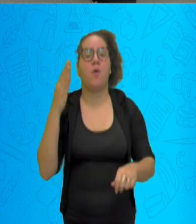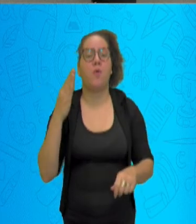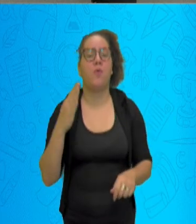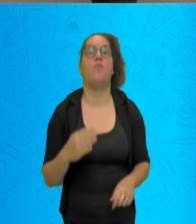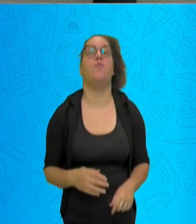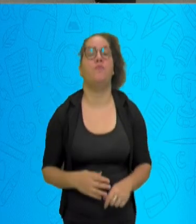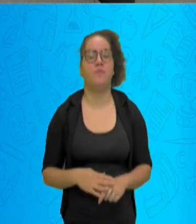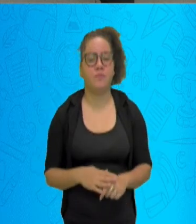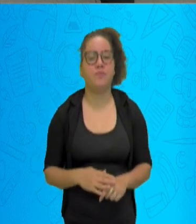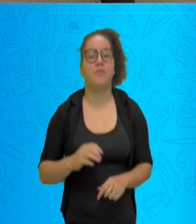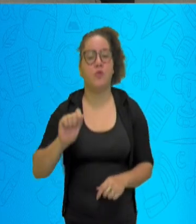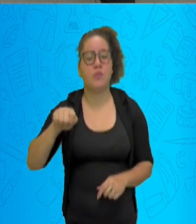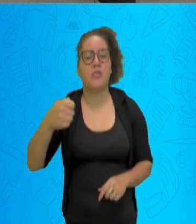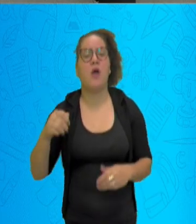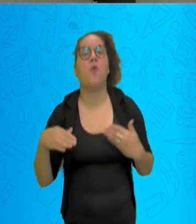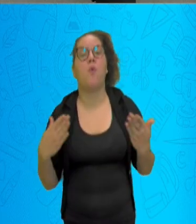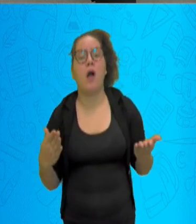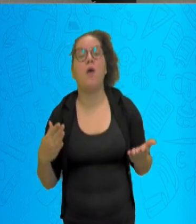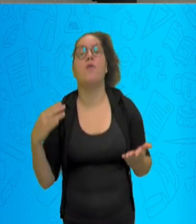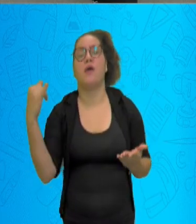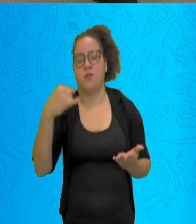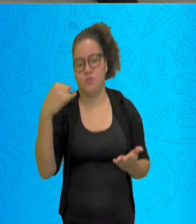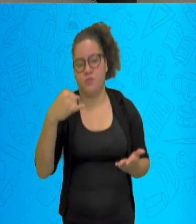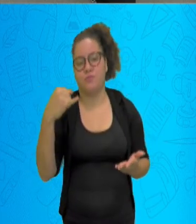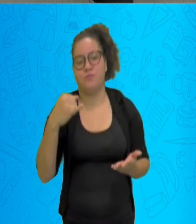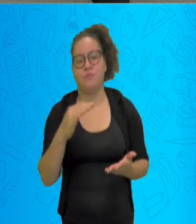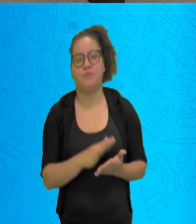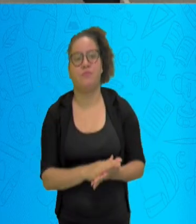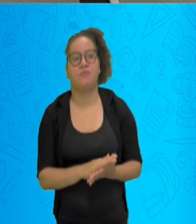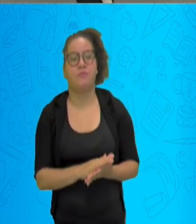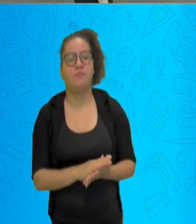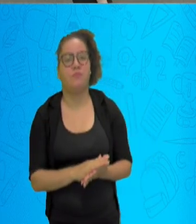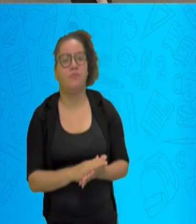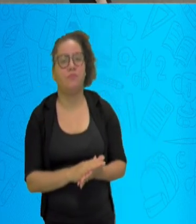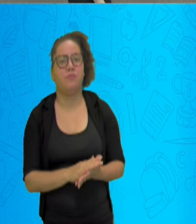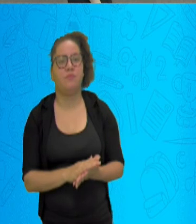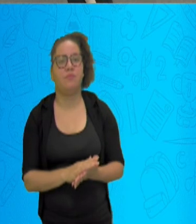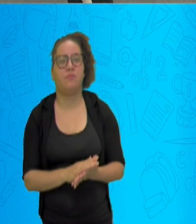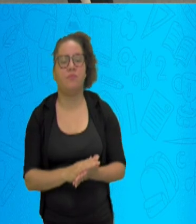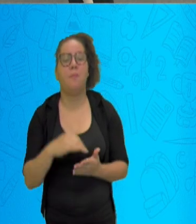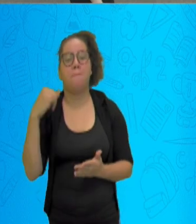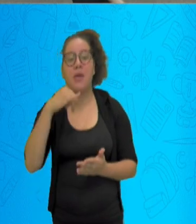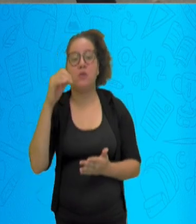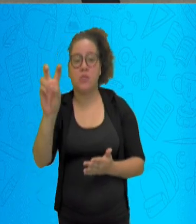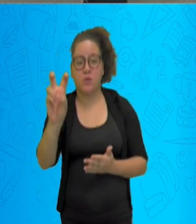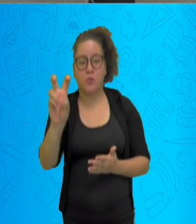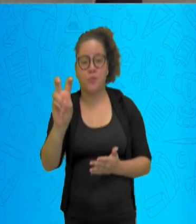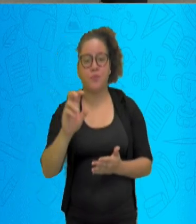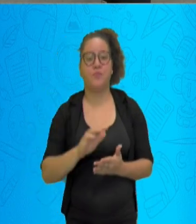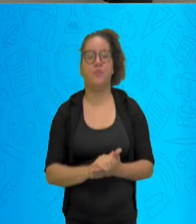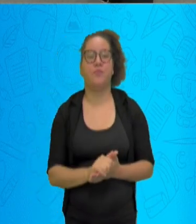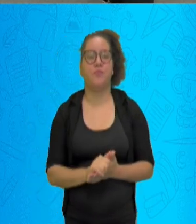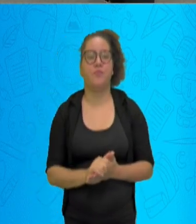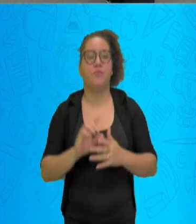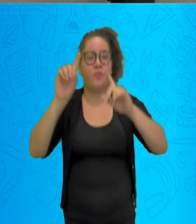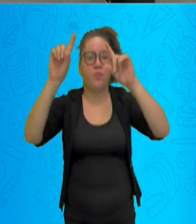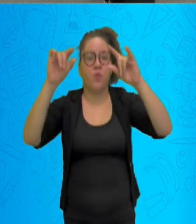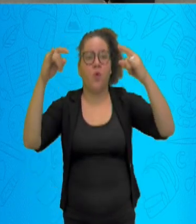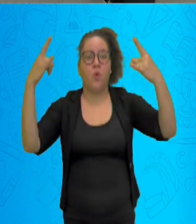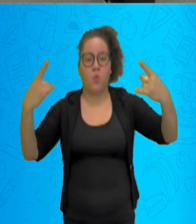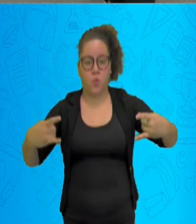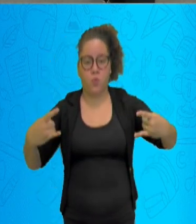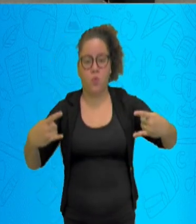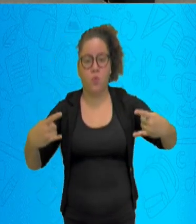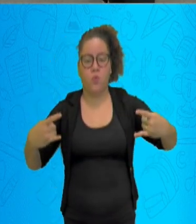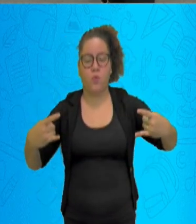O 23. Qual que é o sinal dele? Negativo. Então, por isso vai ficar menos 5. Vou fechar